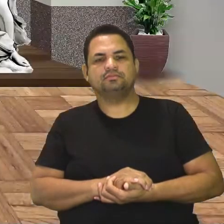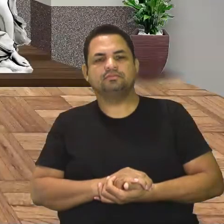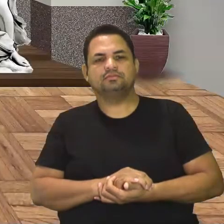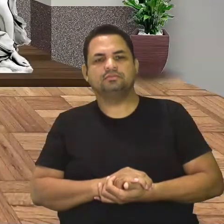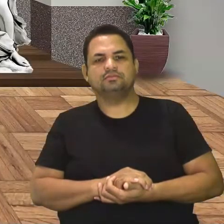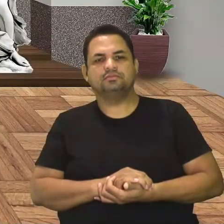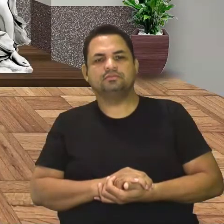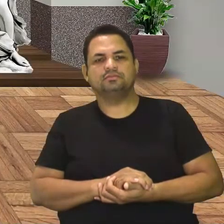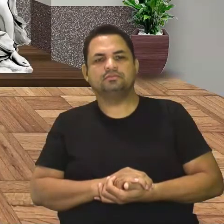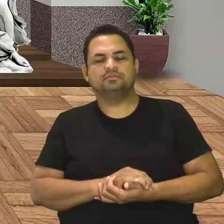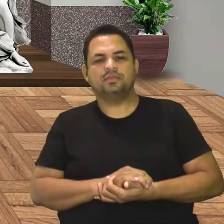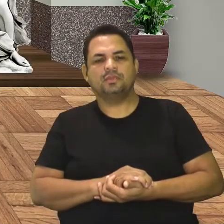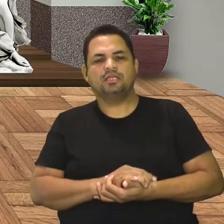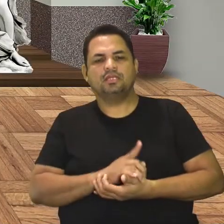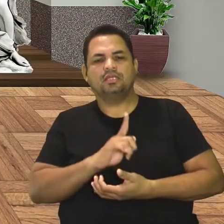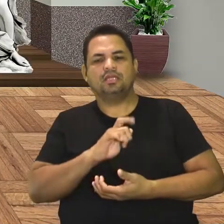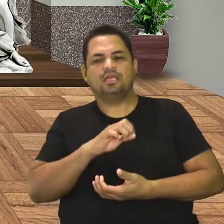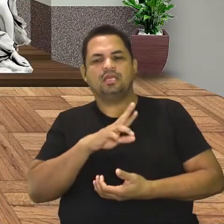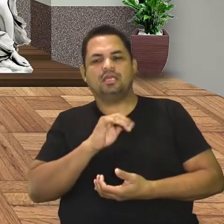guerrilha,